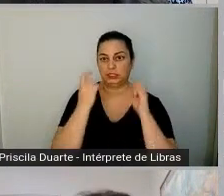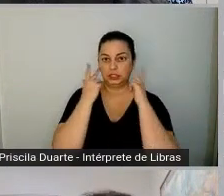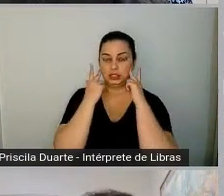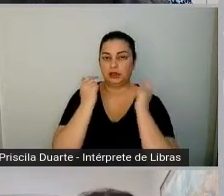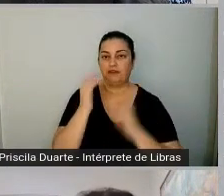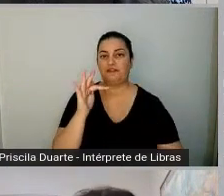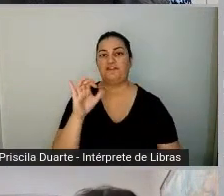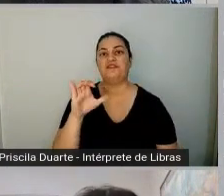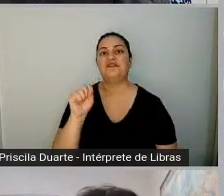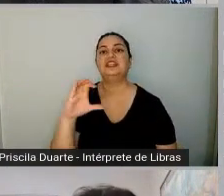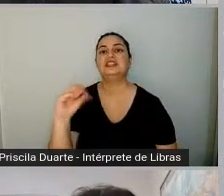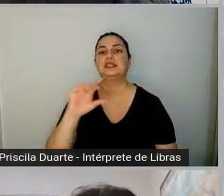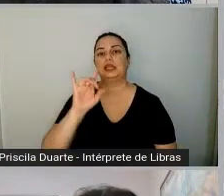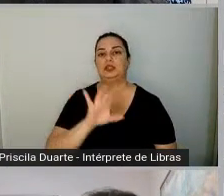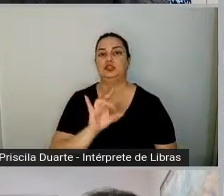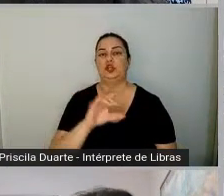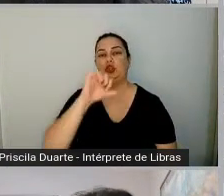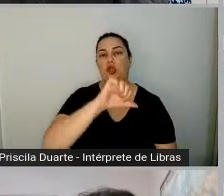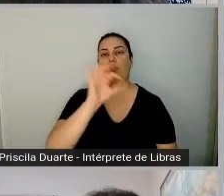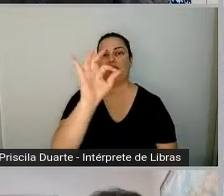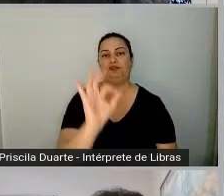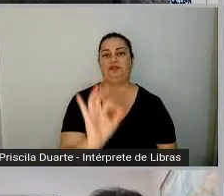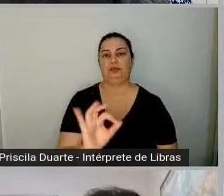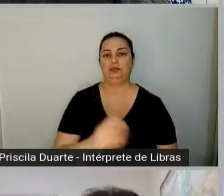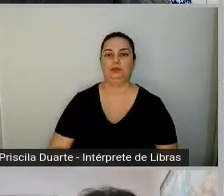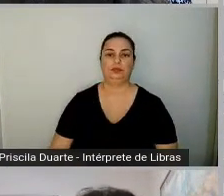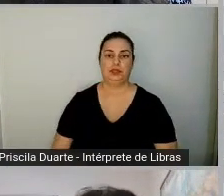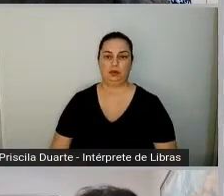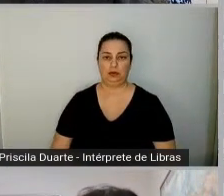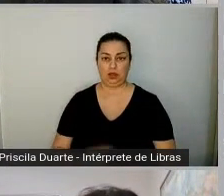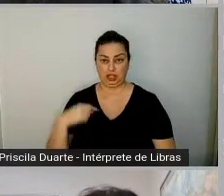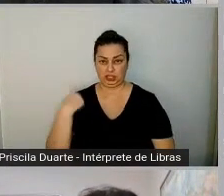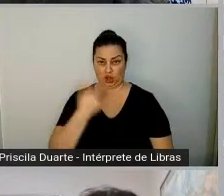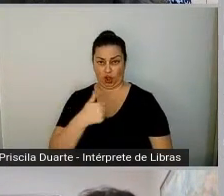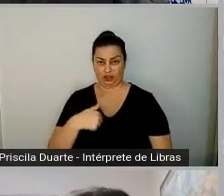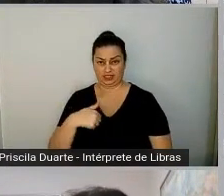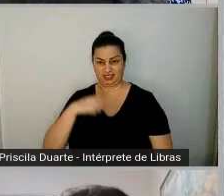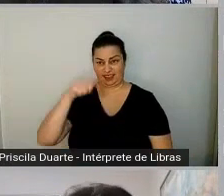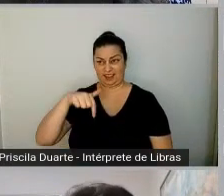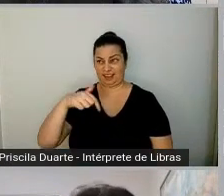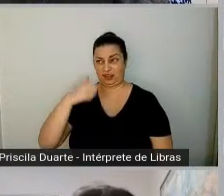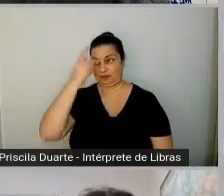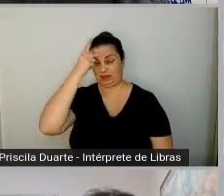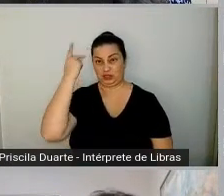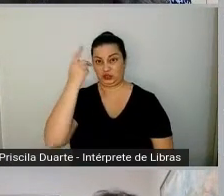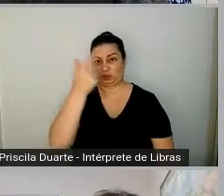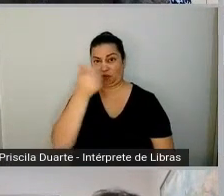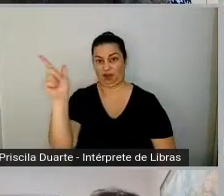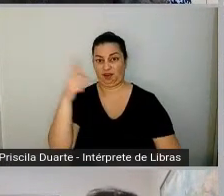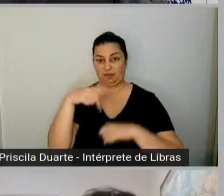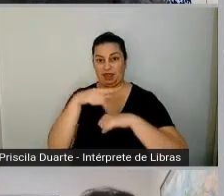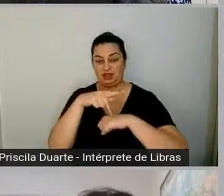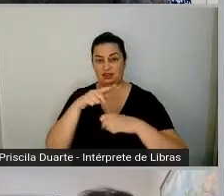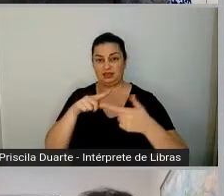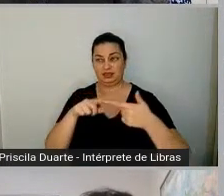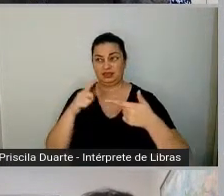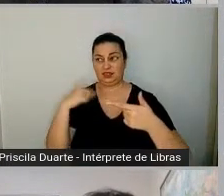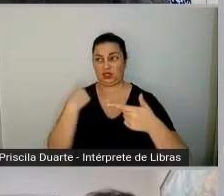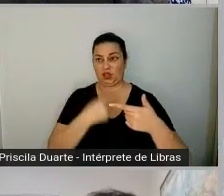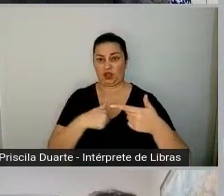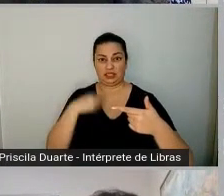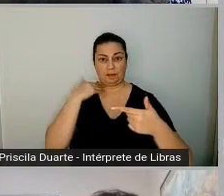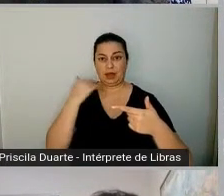banco, nós não somos estrangeiro, então, de cara, metade da dívida não é a gente, né? E